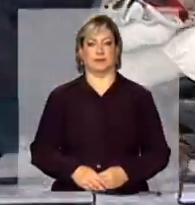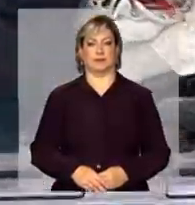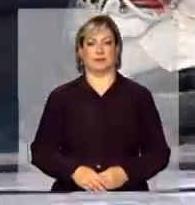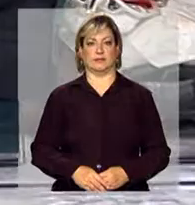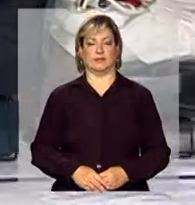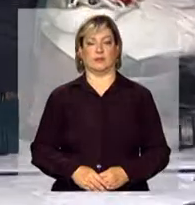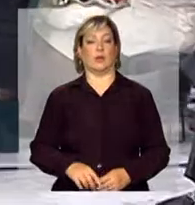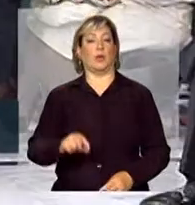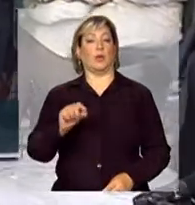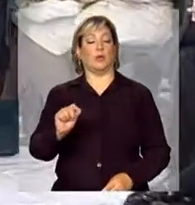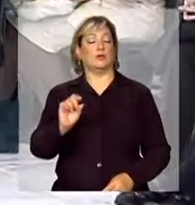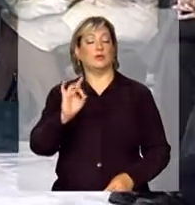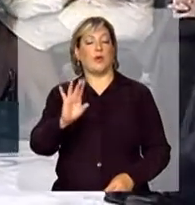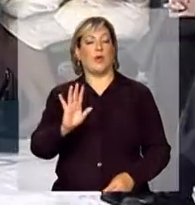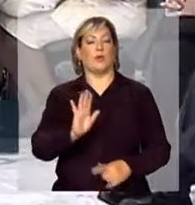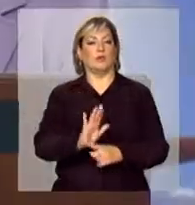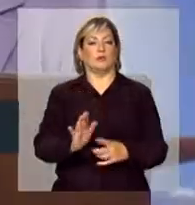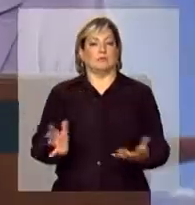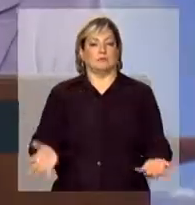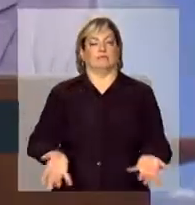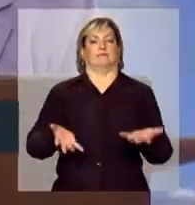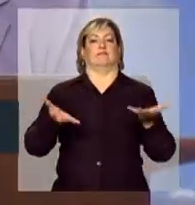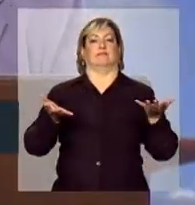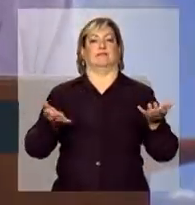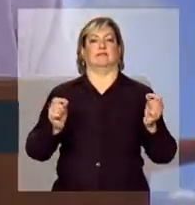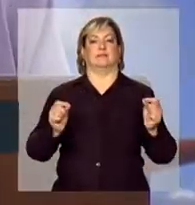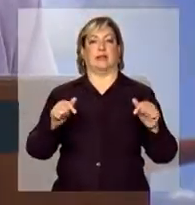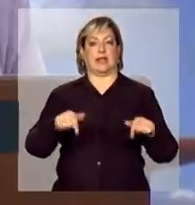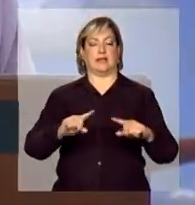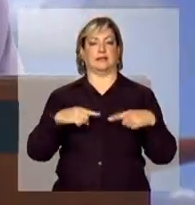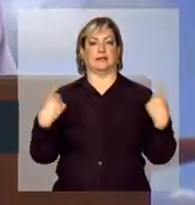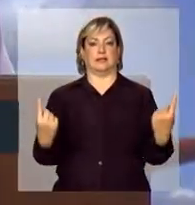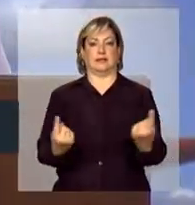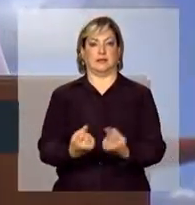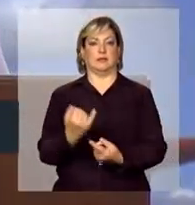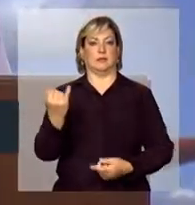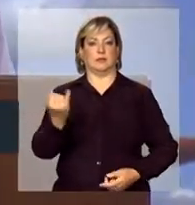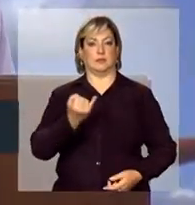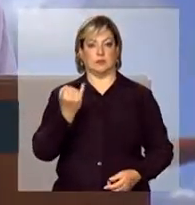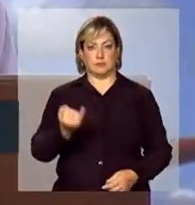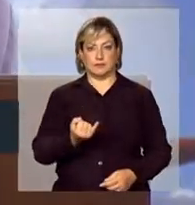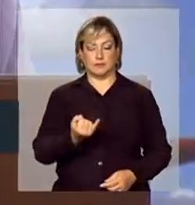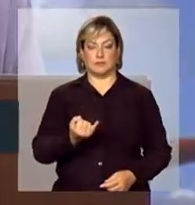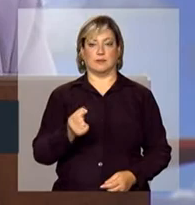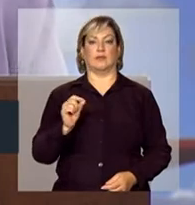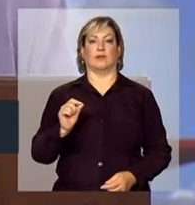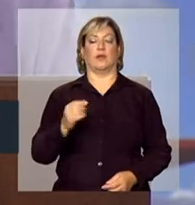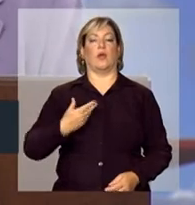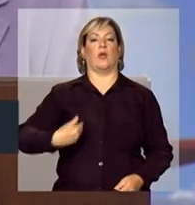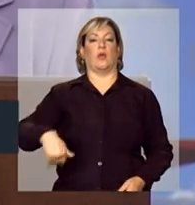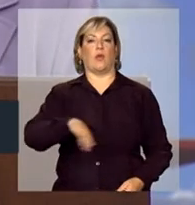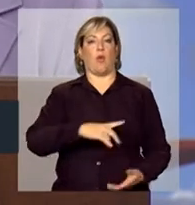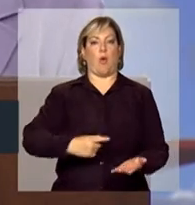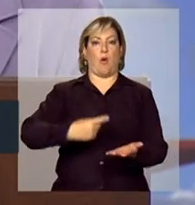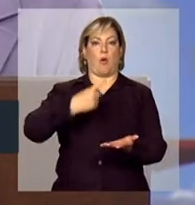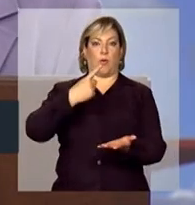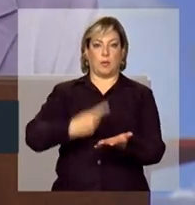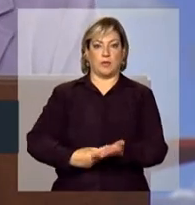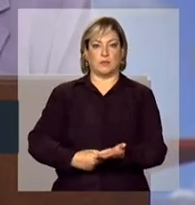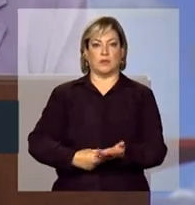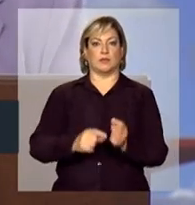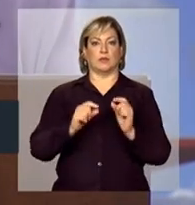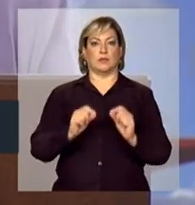o que só engrandecem é este evento e o nosso compromisso